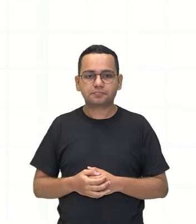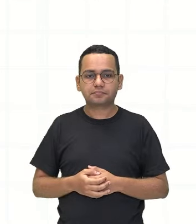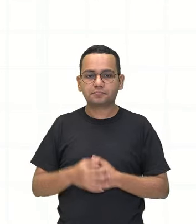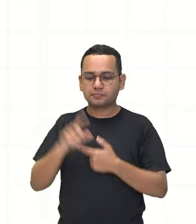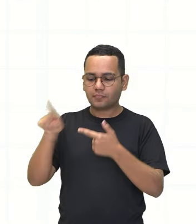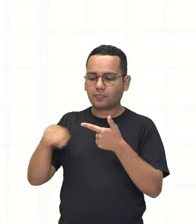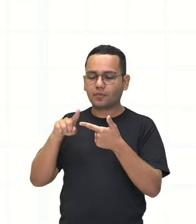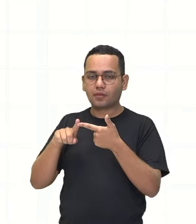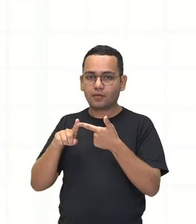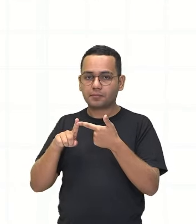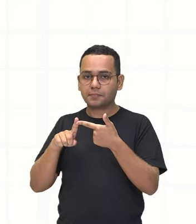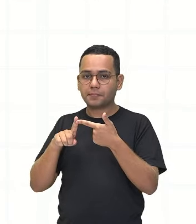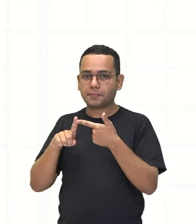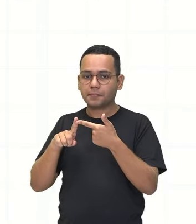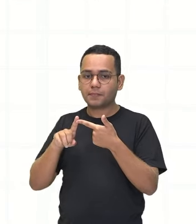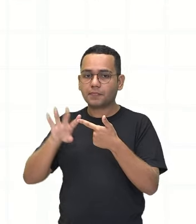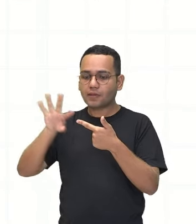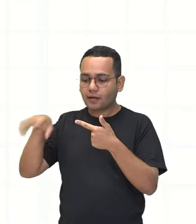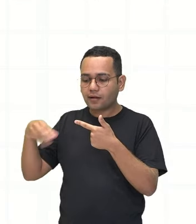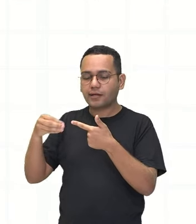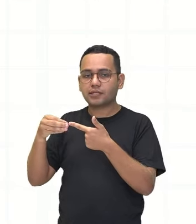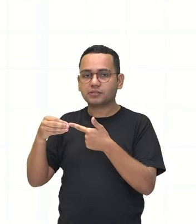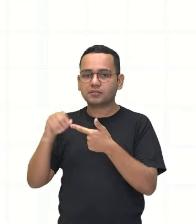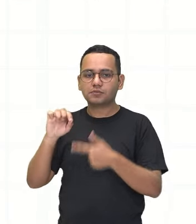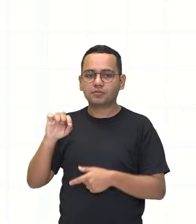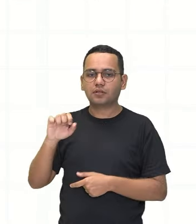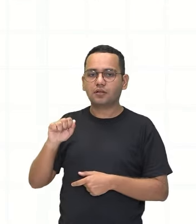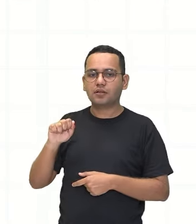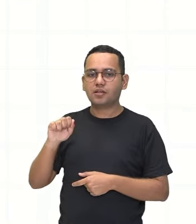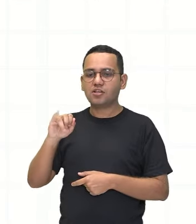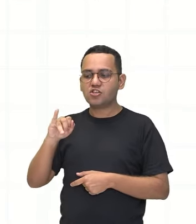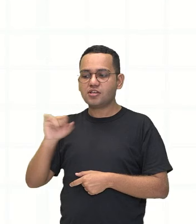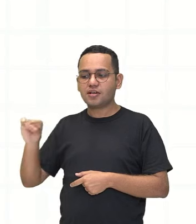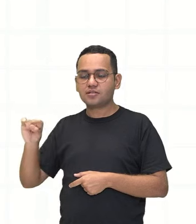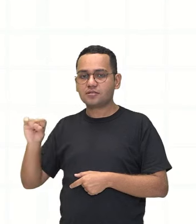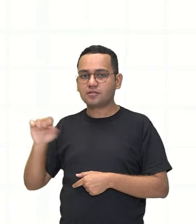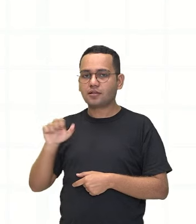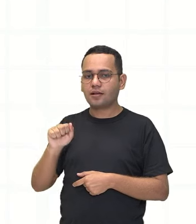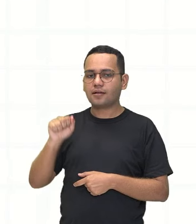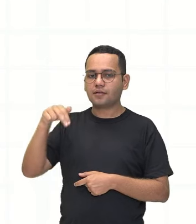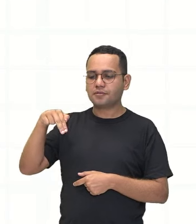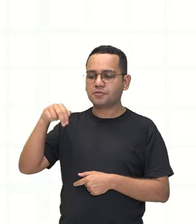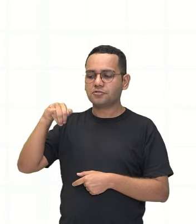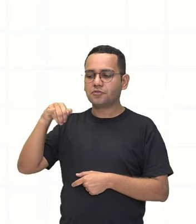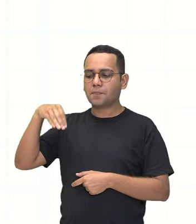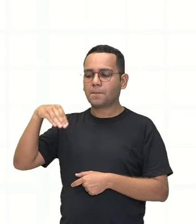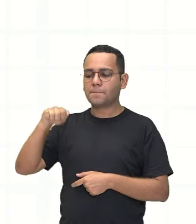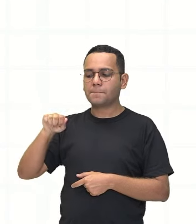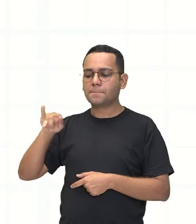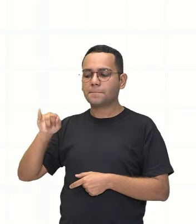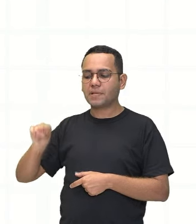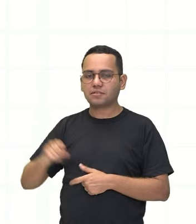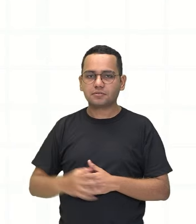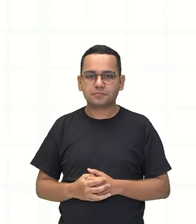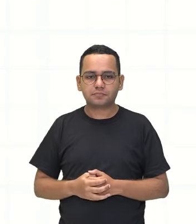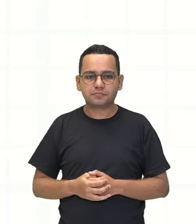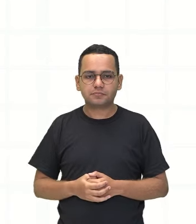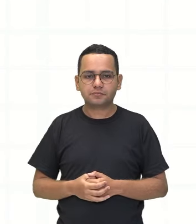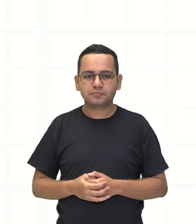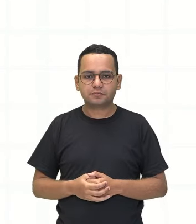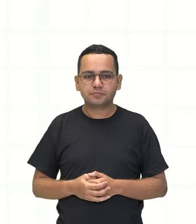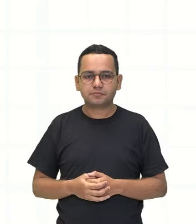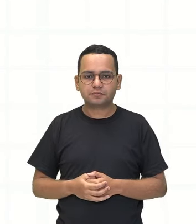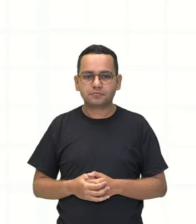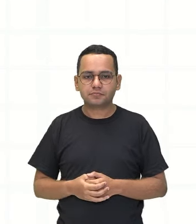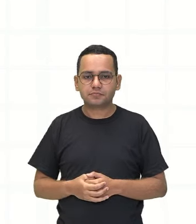Animais. Eu vou acrescentar o IS. Animais. Certo?